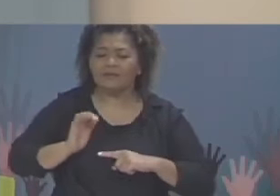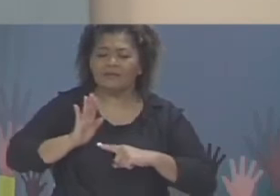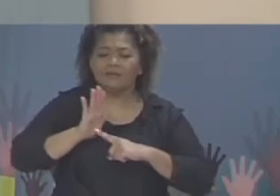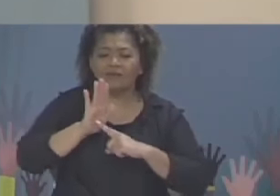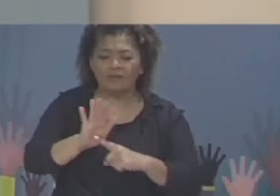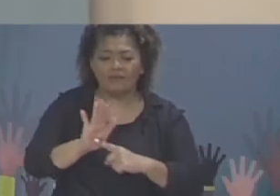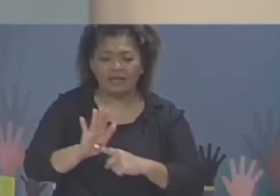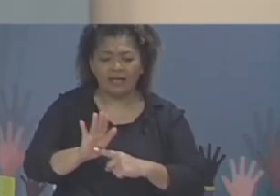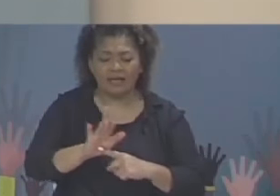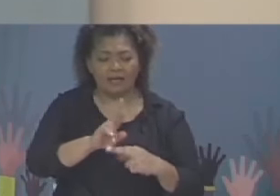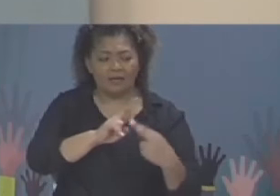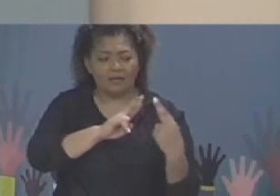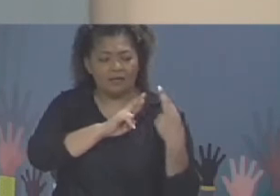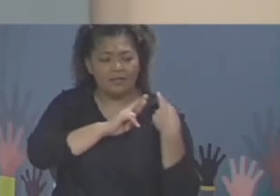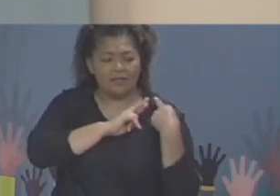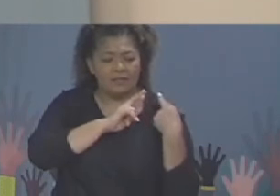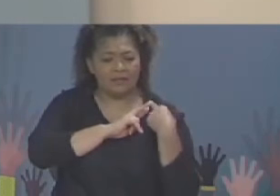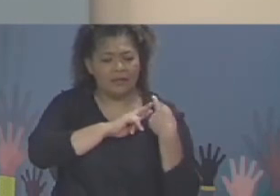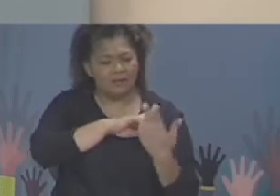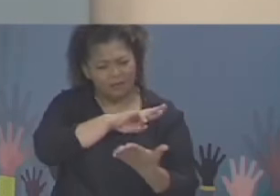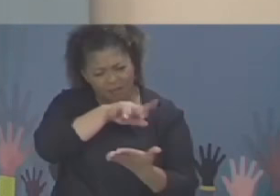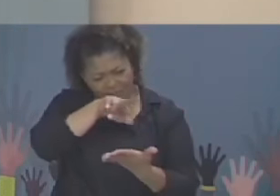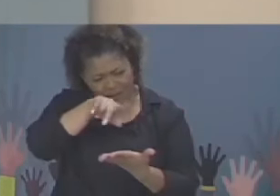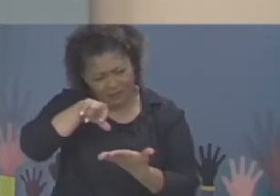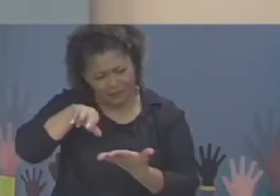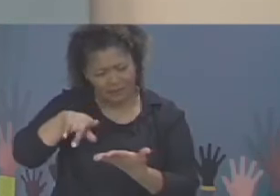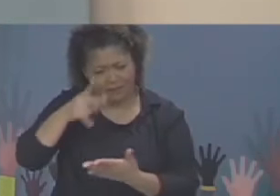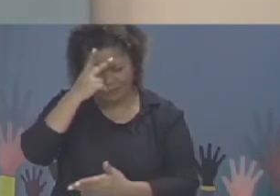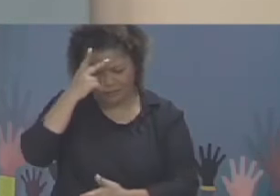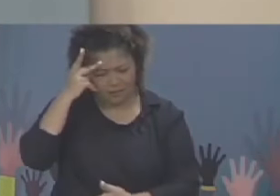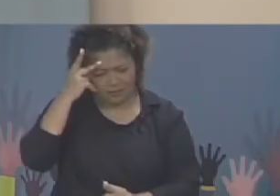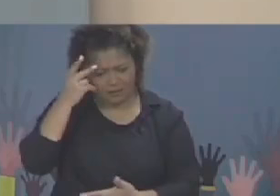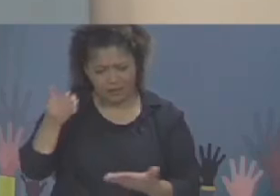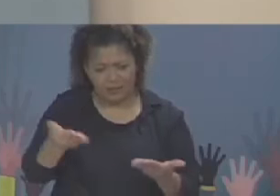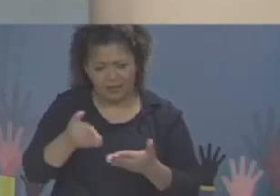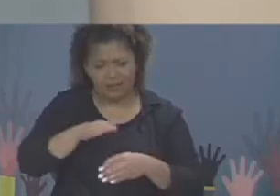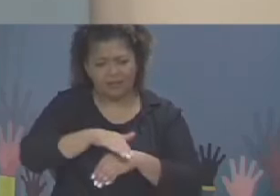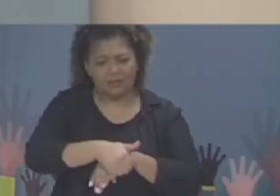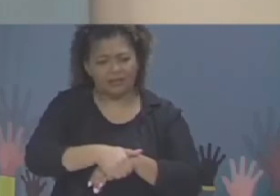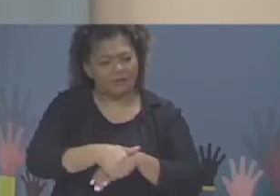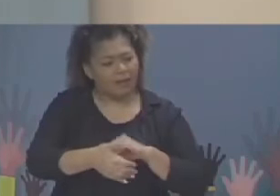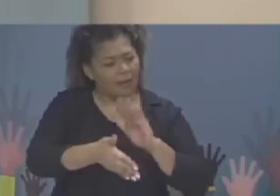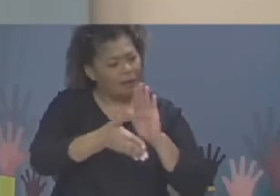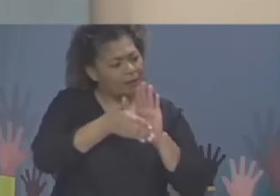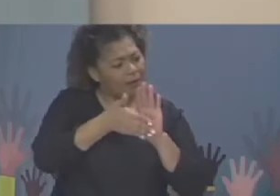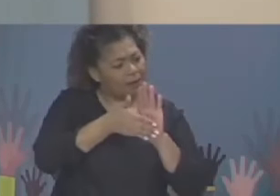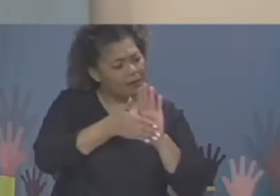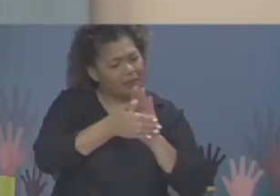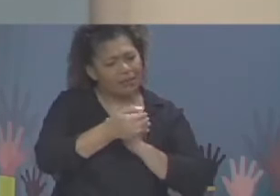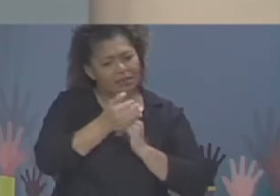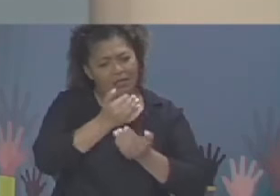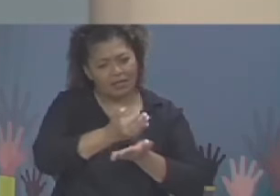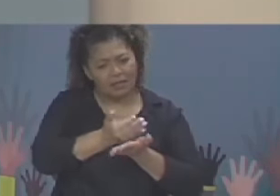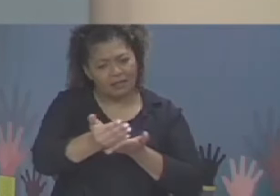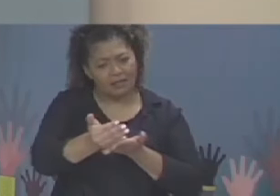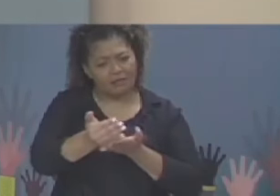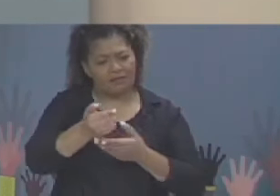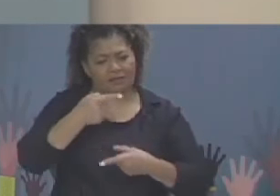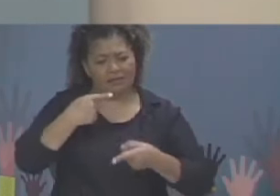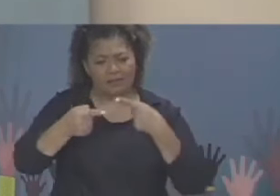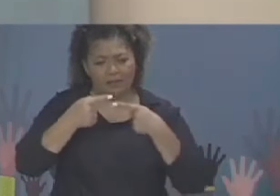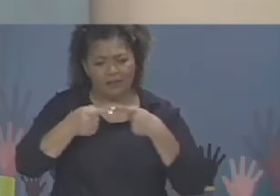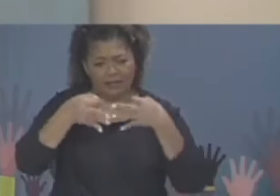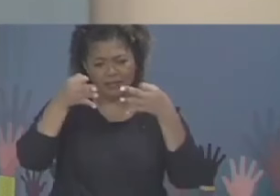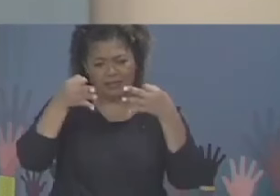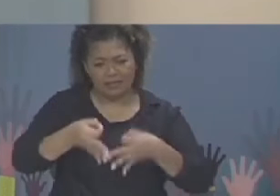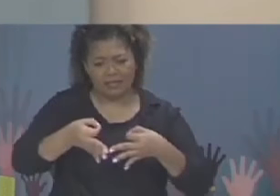falei, cumprimento aos colegas aqui da mesa, parabenizo a iniciativa desse debate e tenho certeza que hoje